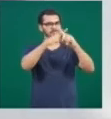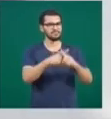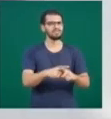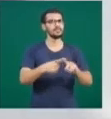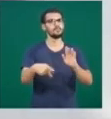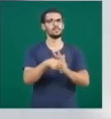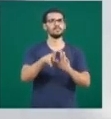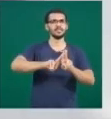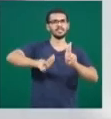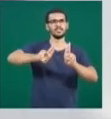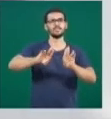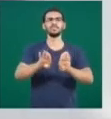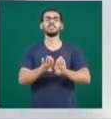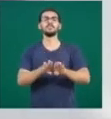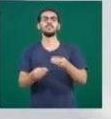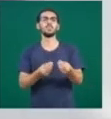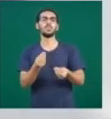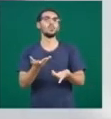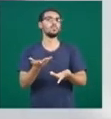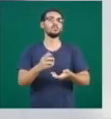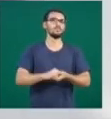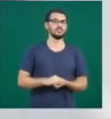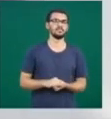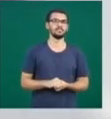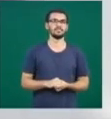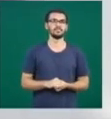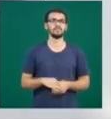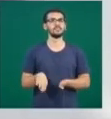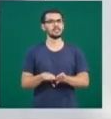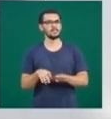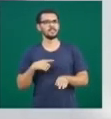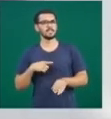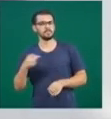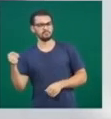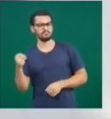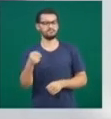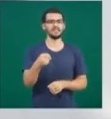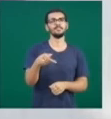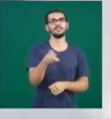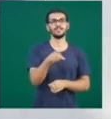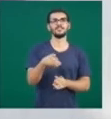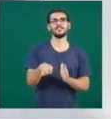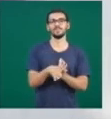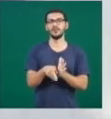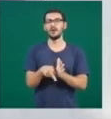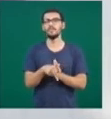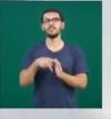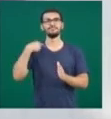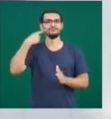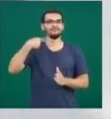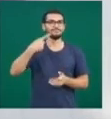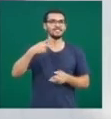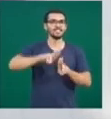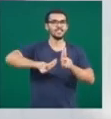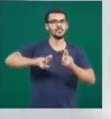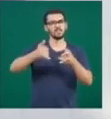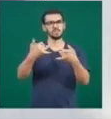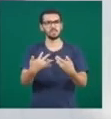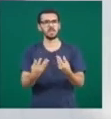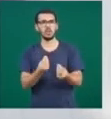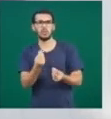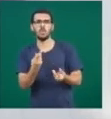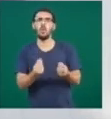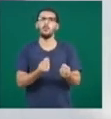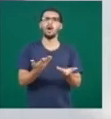das competições. Recebemos no estúdio o professor de Direito da UFO, especializado em Direito Trabalhista, que vai tirar dúvidas sobre as